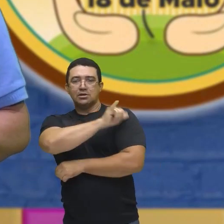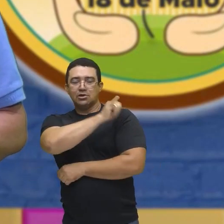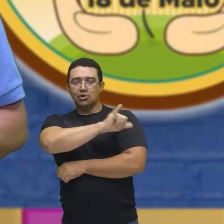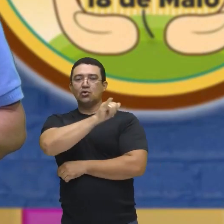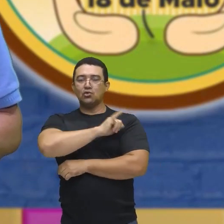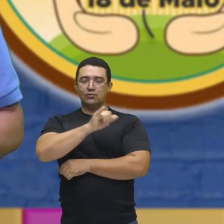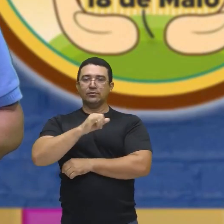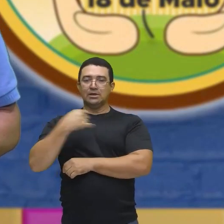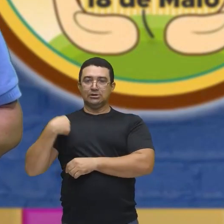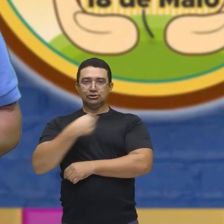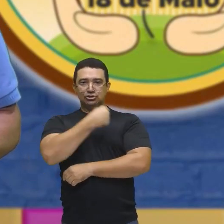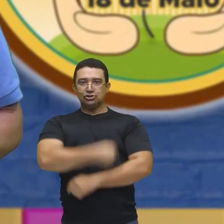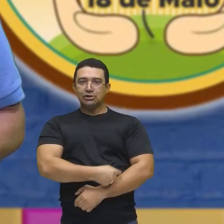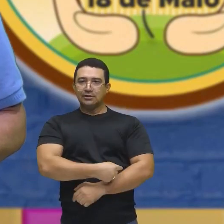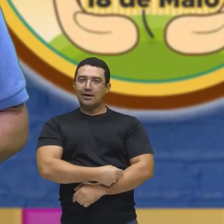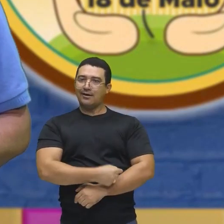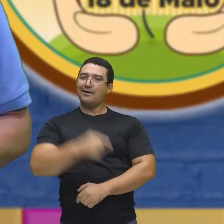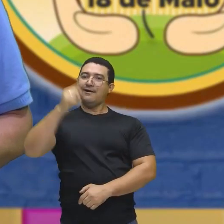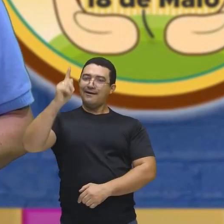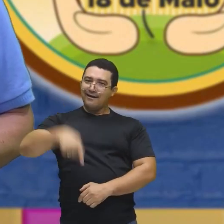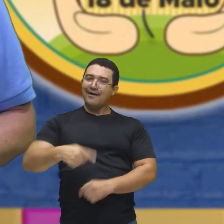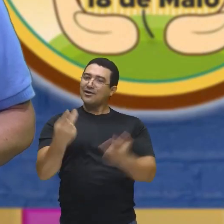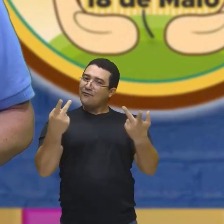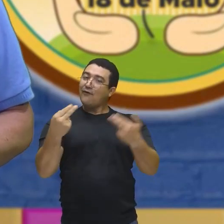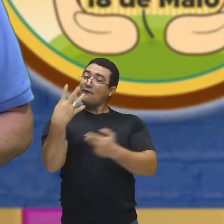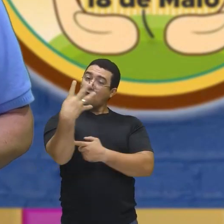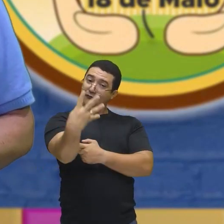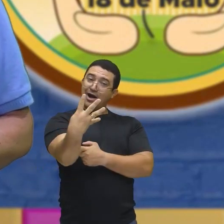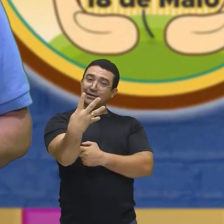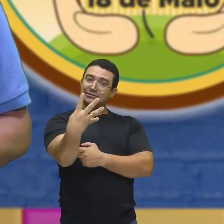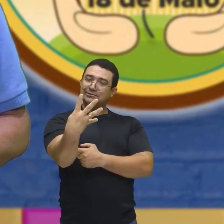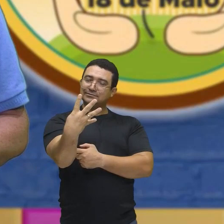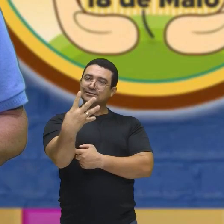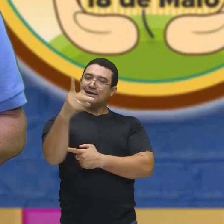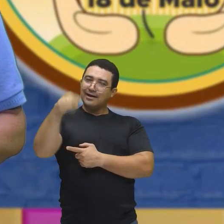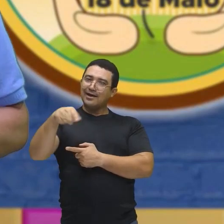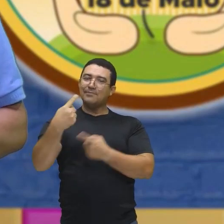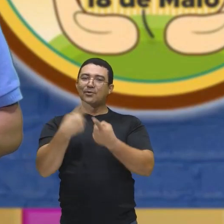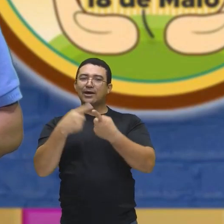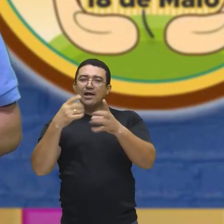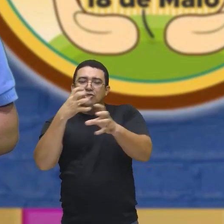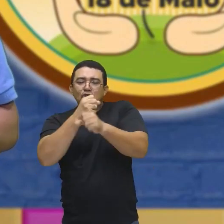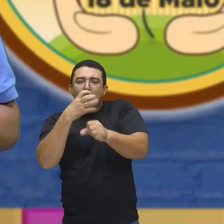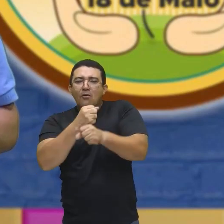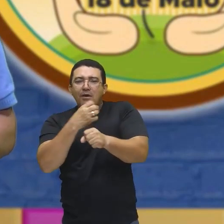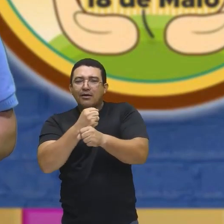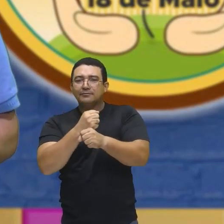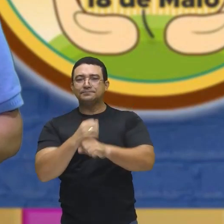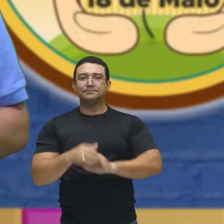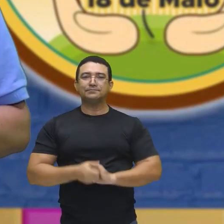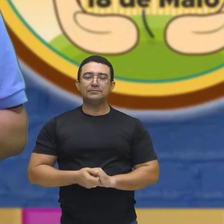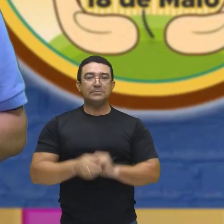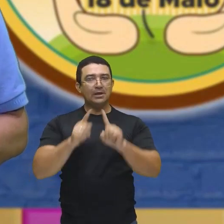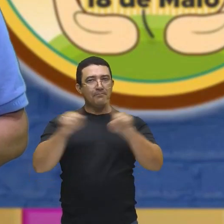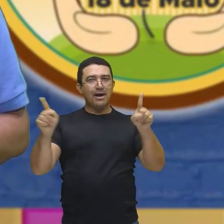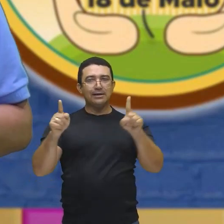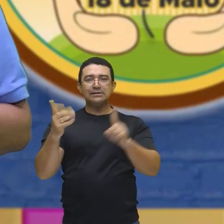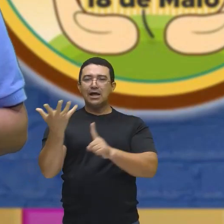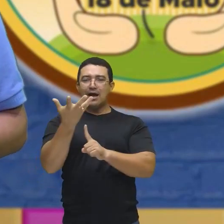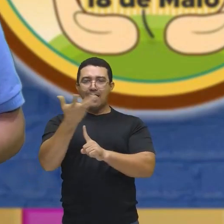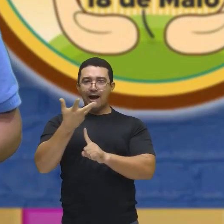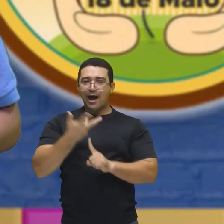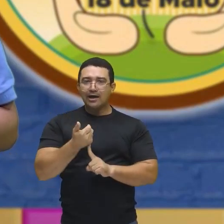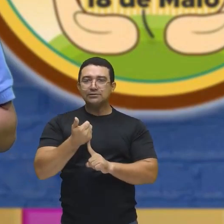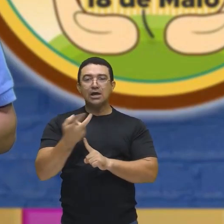2 mais 2 vão ser igual a 4. Por isso é chamado de exatas. Certo? Mas a arte, a cultura,